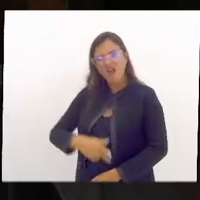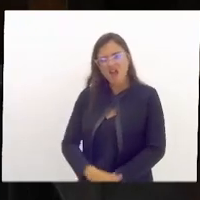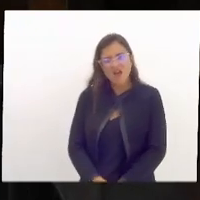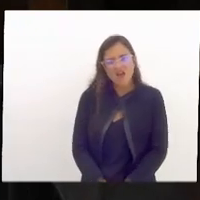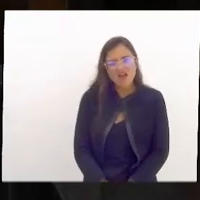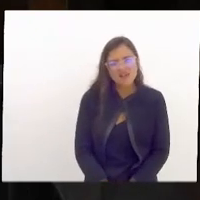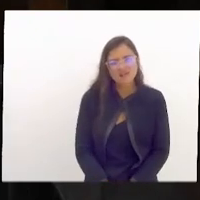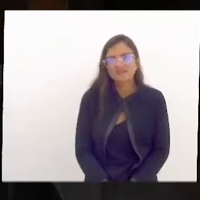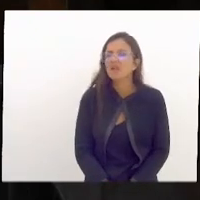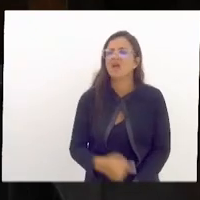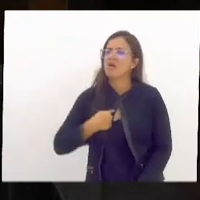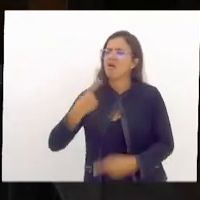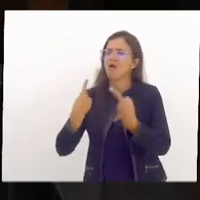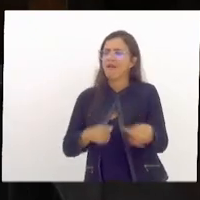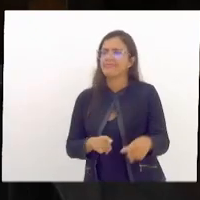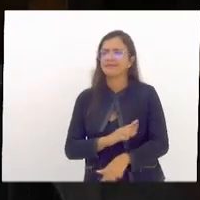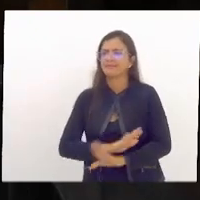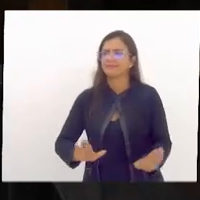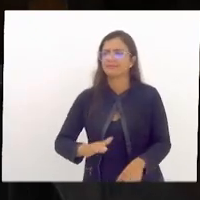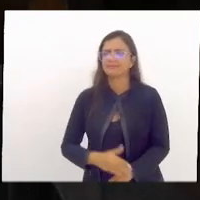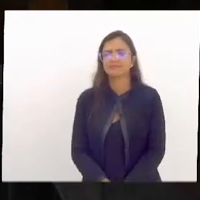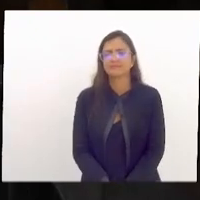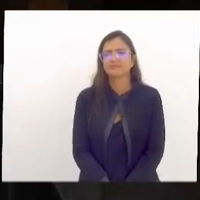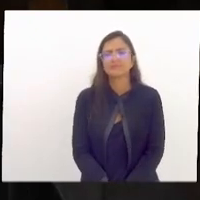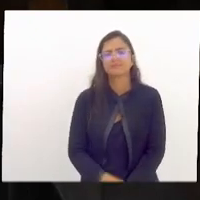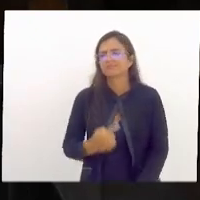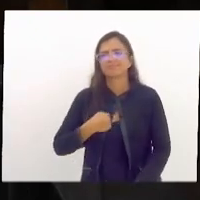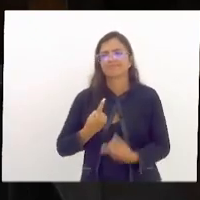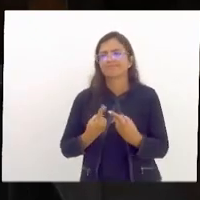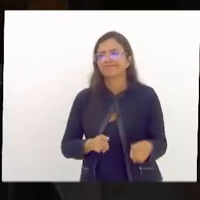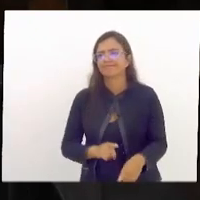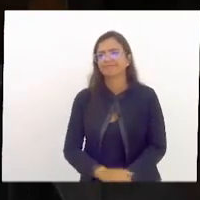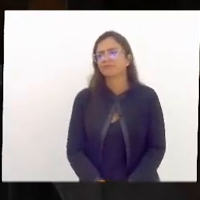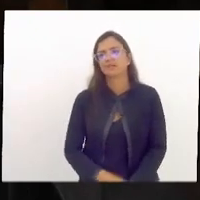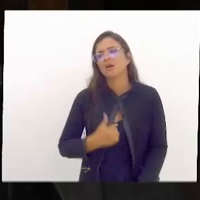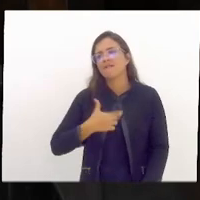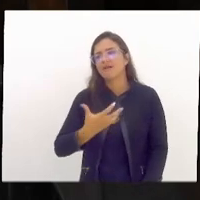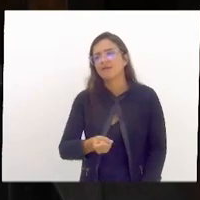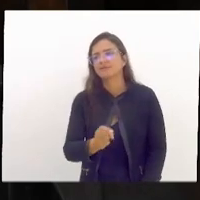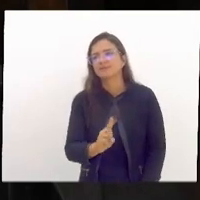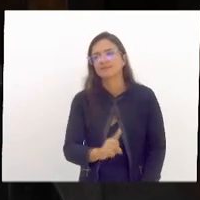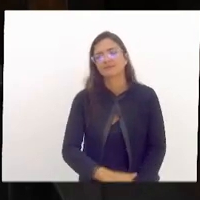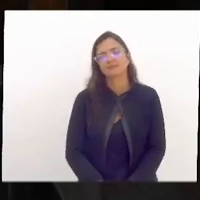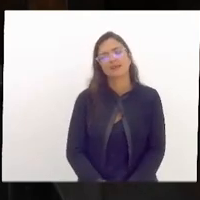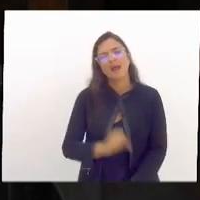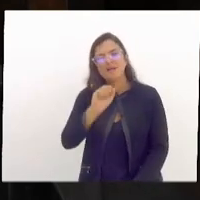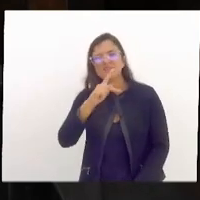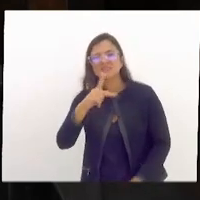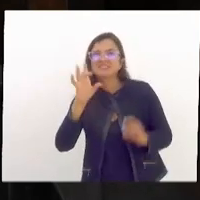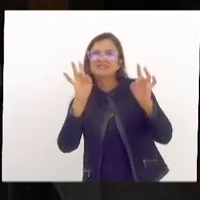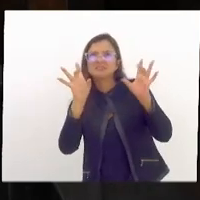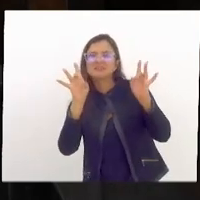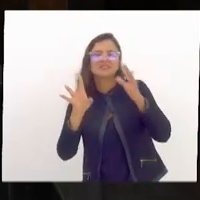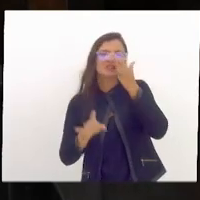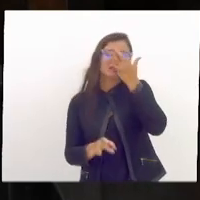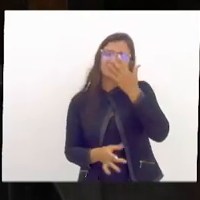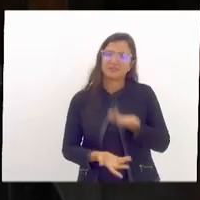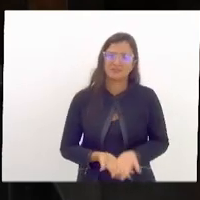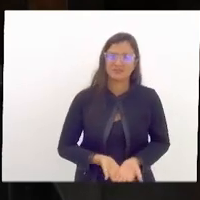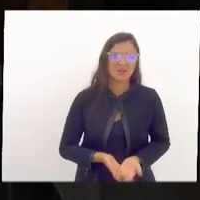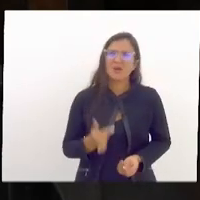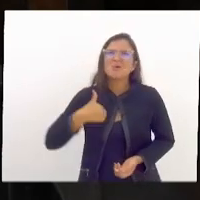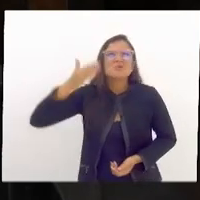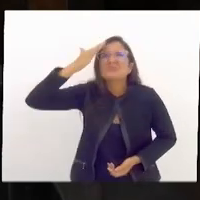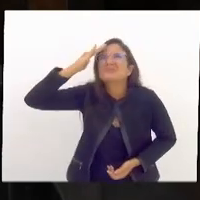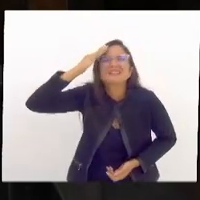Eu quero dizer que eu sou contrário. Sou contra a aposentadoria especial e não entendo por que essa casa